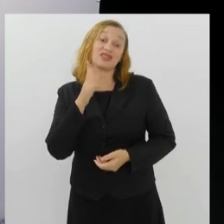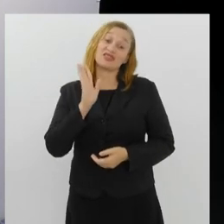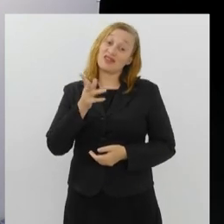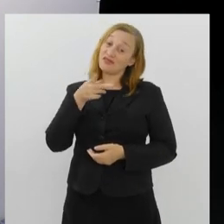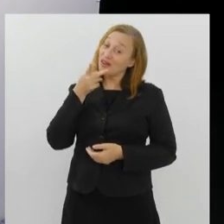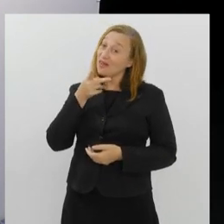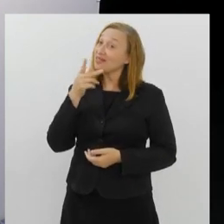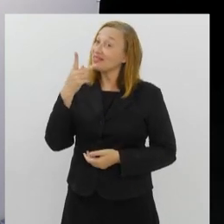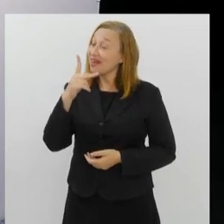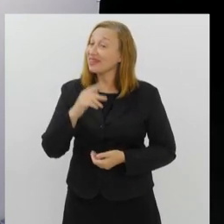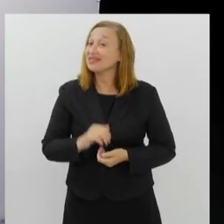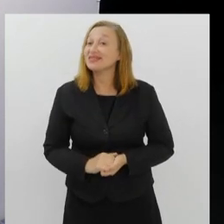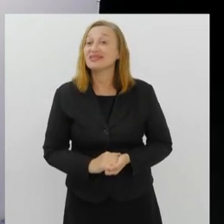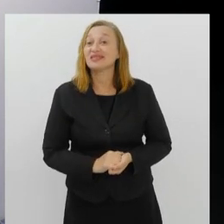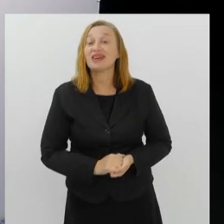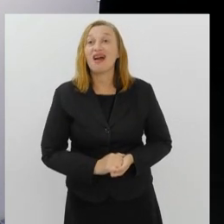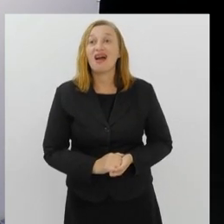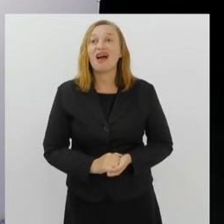você já falou nela.